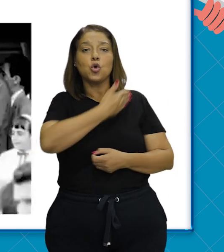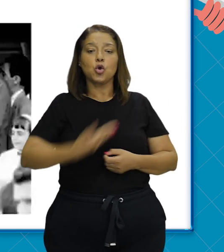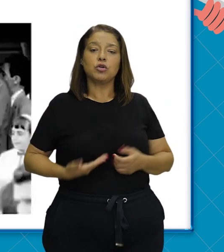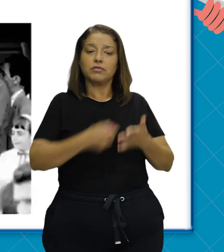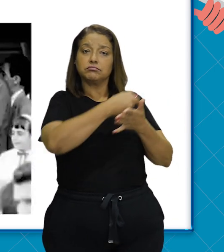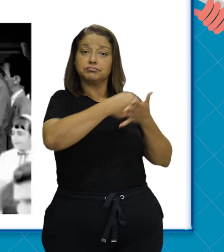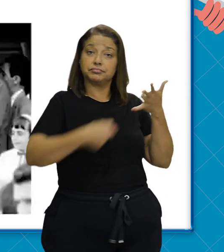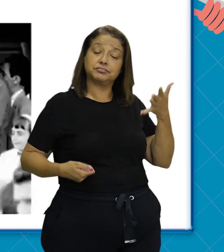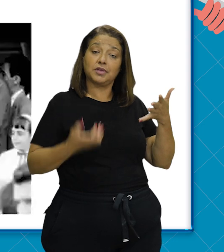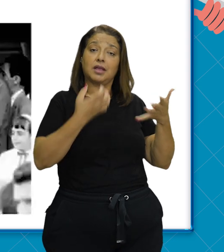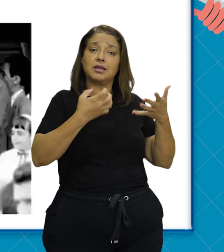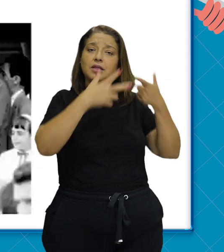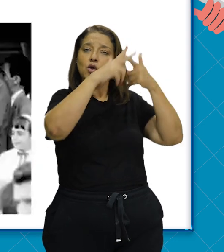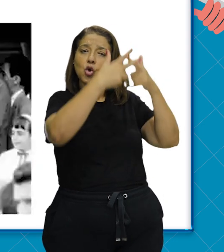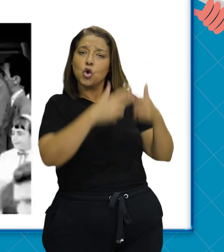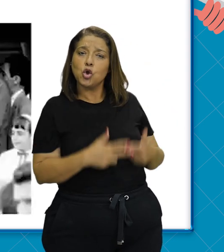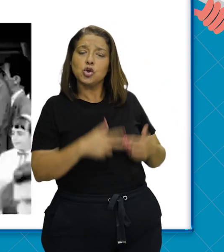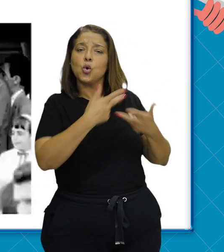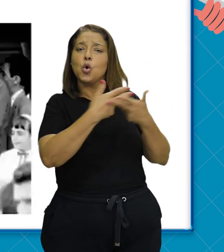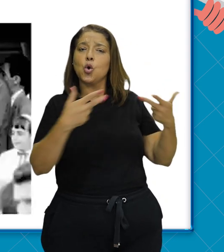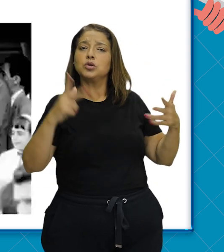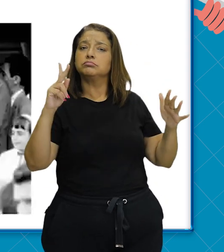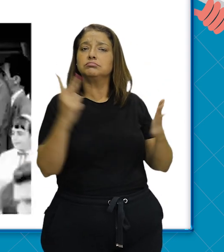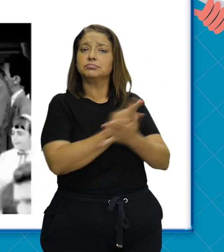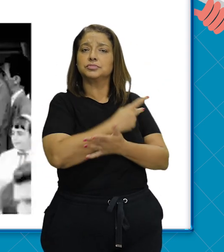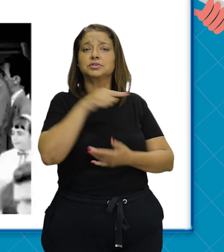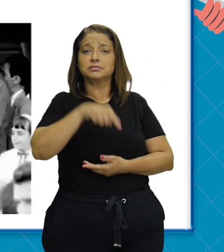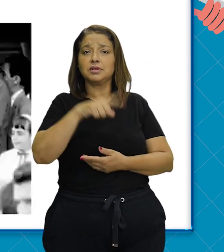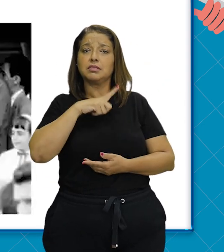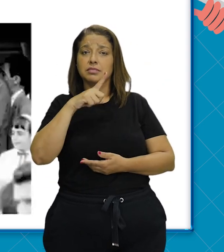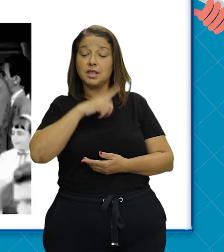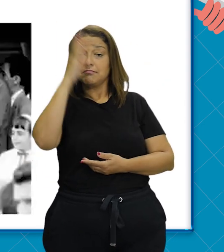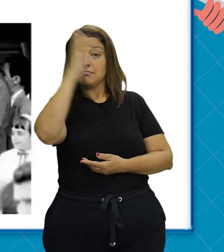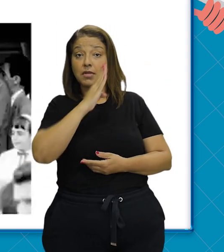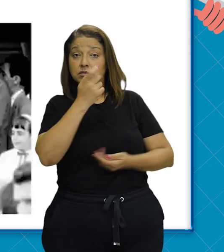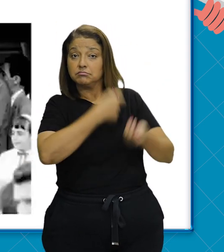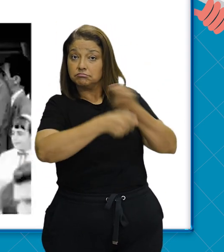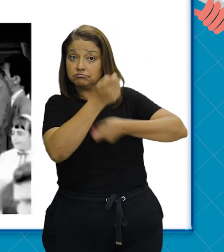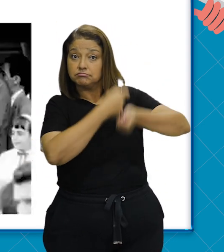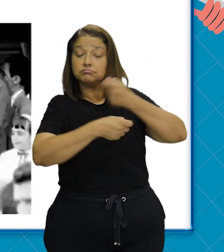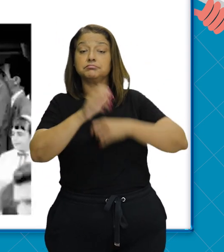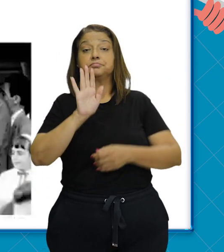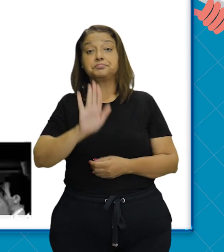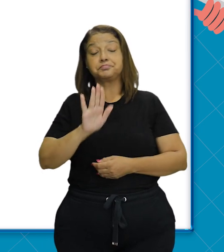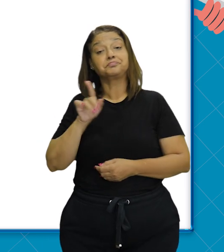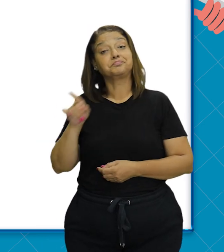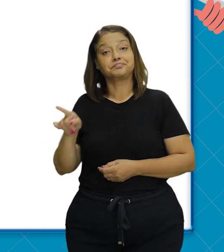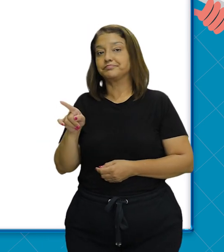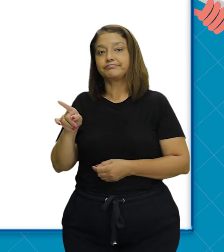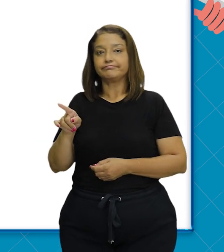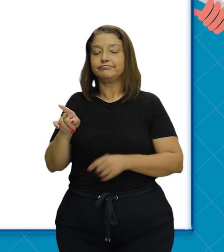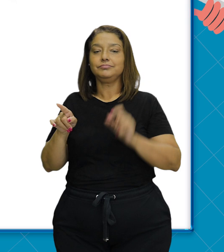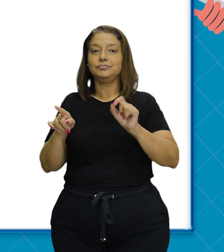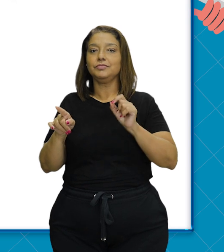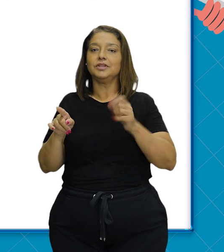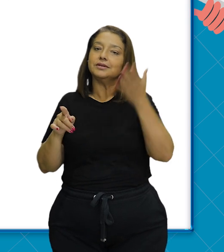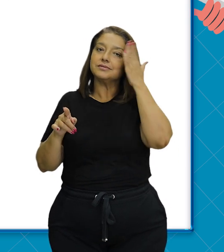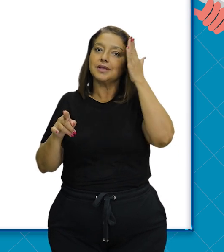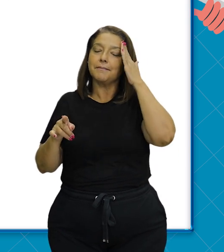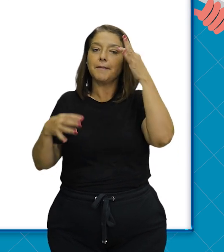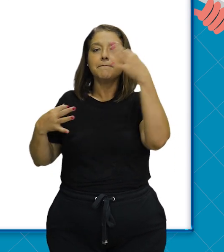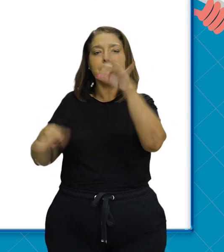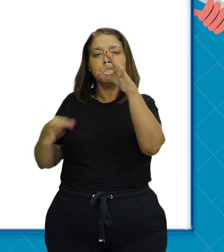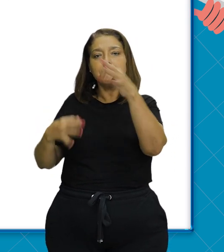o objetivo de corrigir graves erros da economia brasileira, tais como a desordem tributária e fiscal. O plano incentivava o